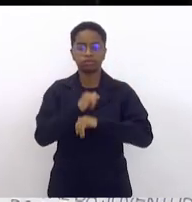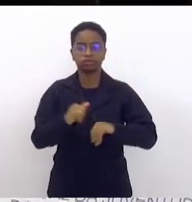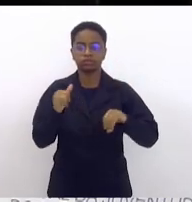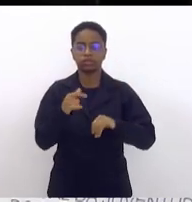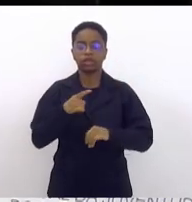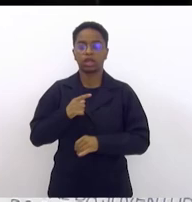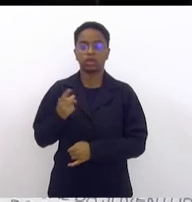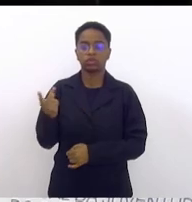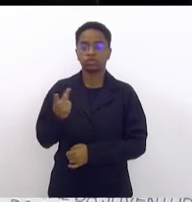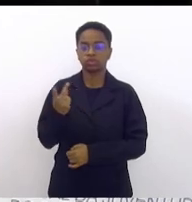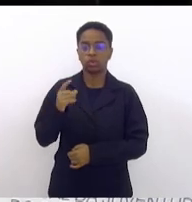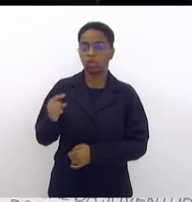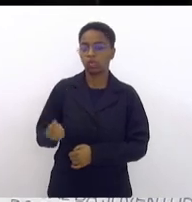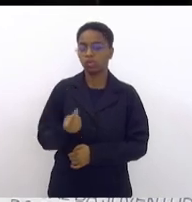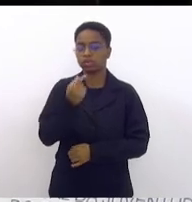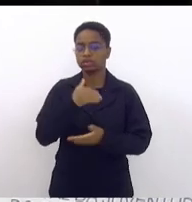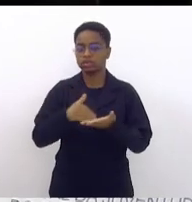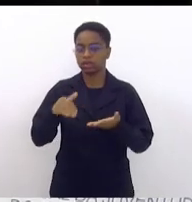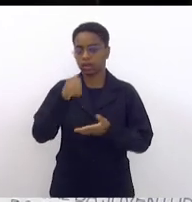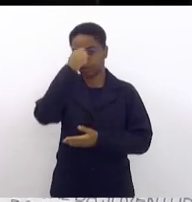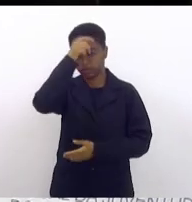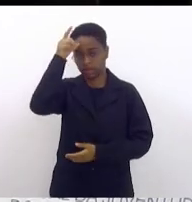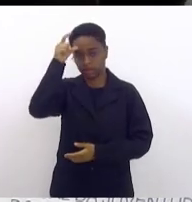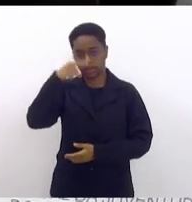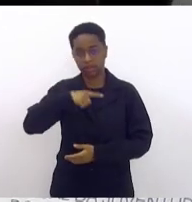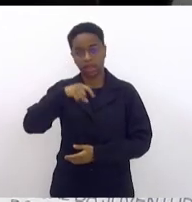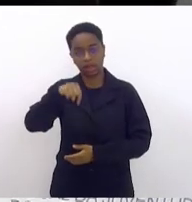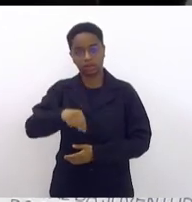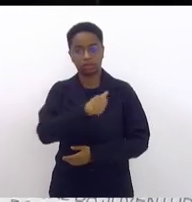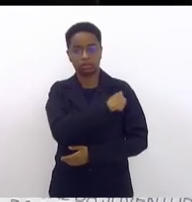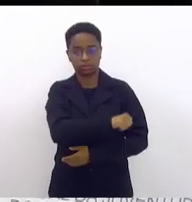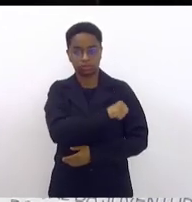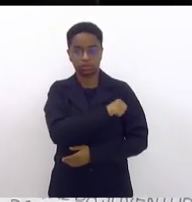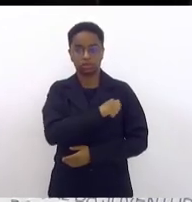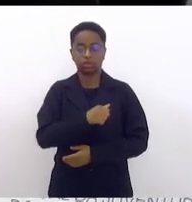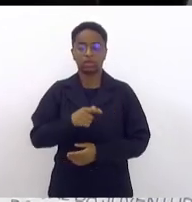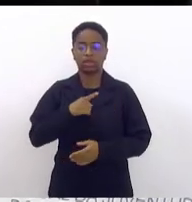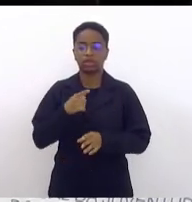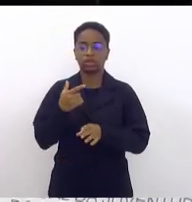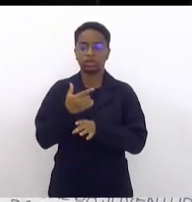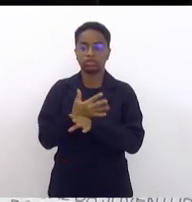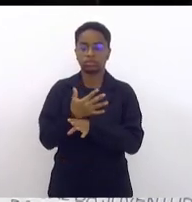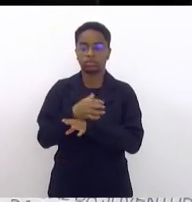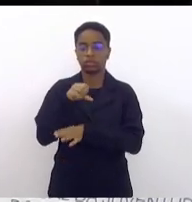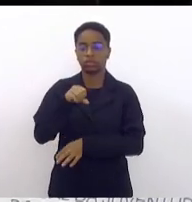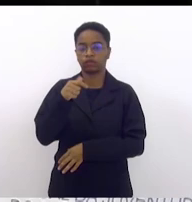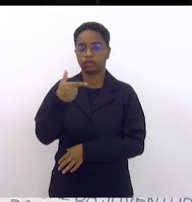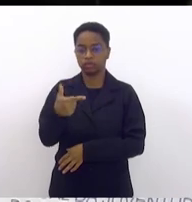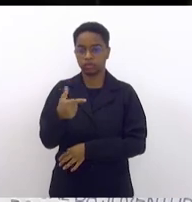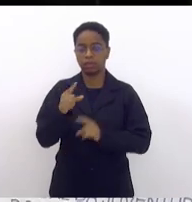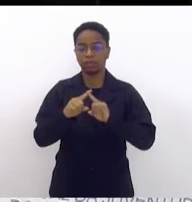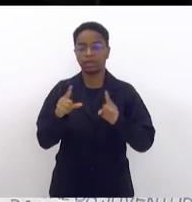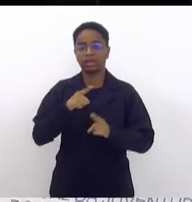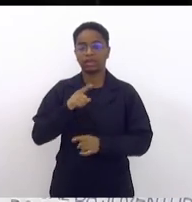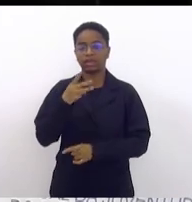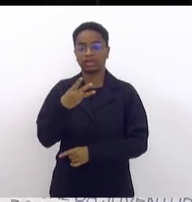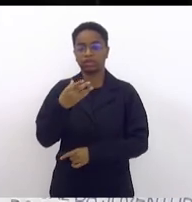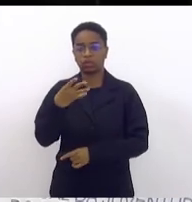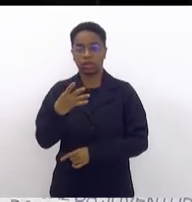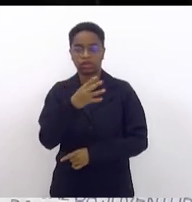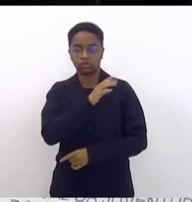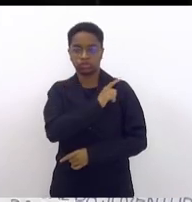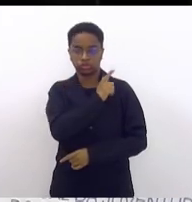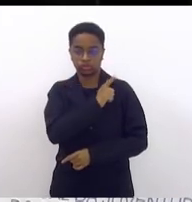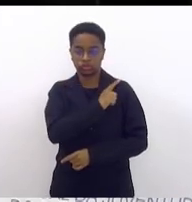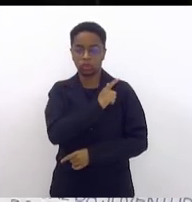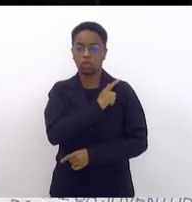únicos secretários municipais que a gente tem no Estado do Rio de Janeiro de 92 municípios nós temos 34 gestores municipais e